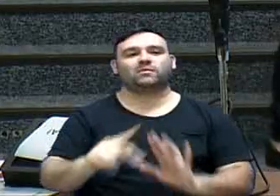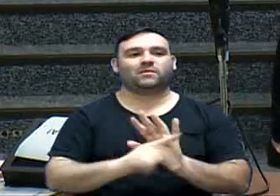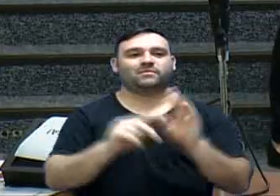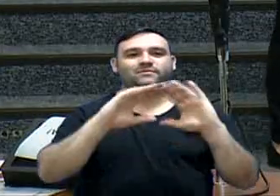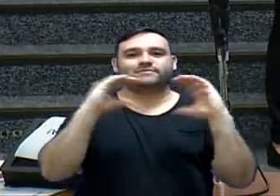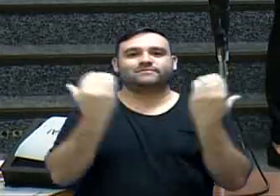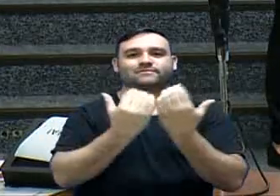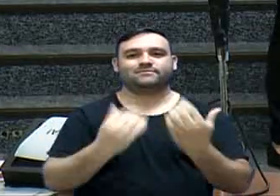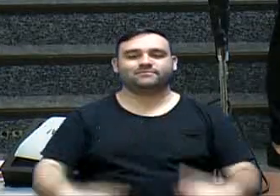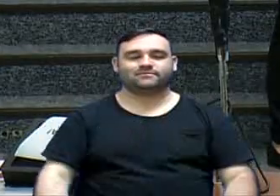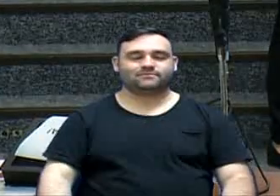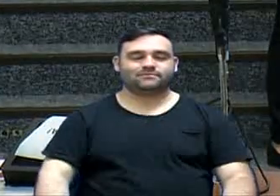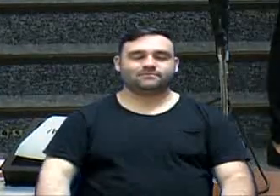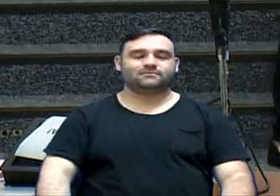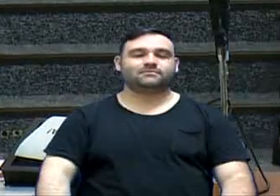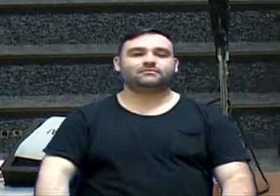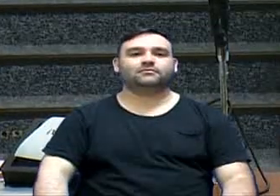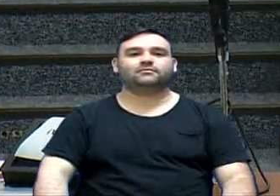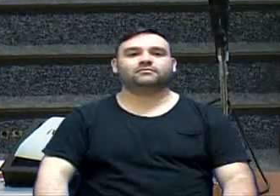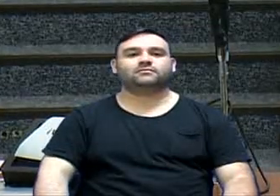Legislativo.